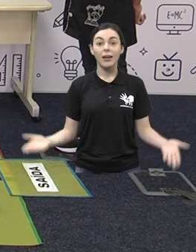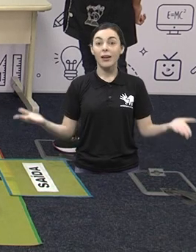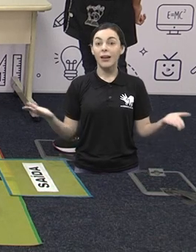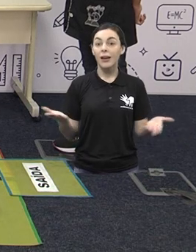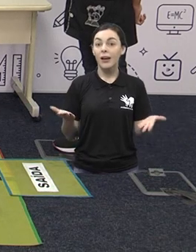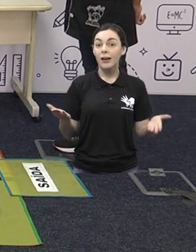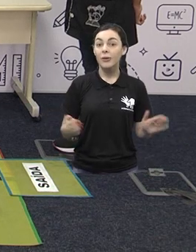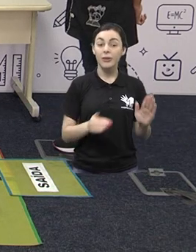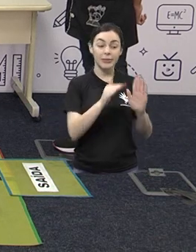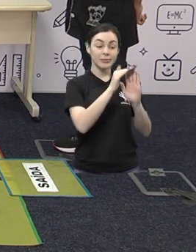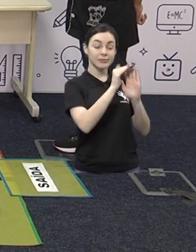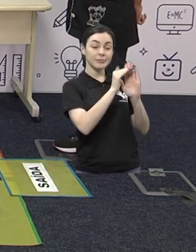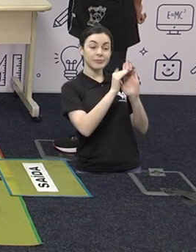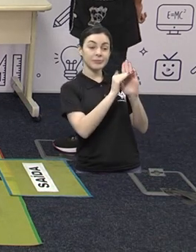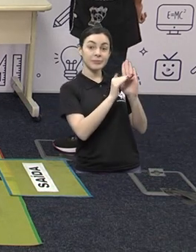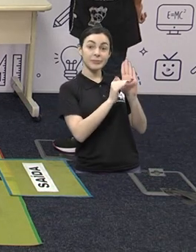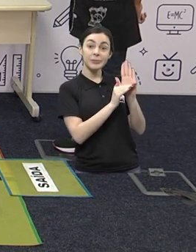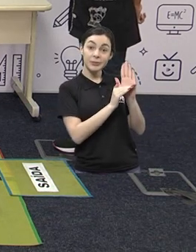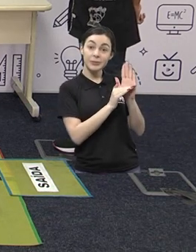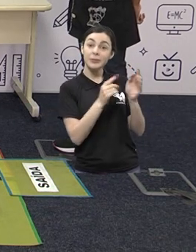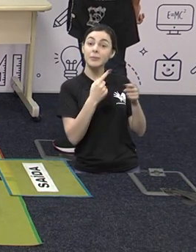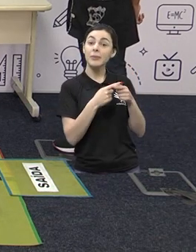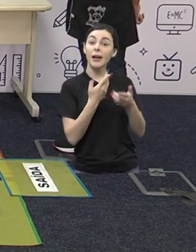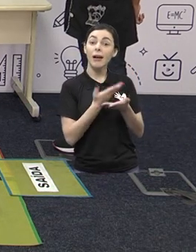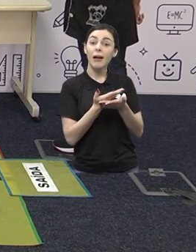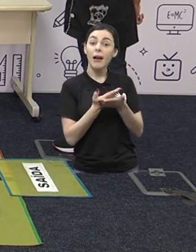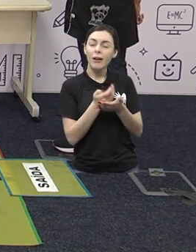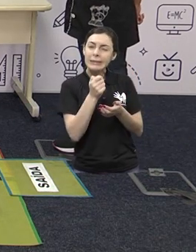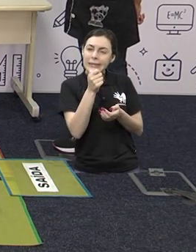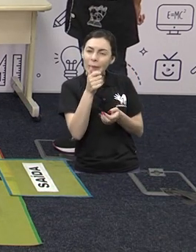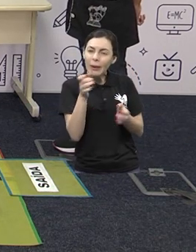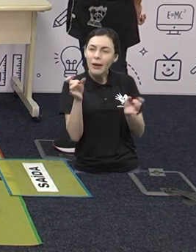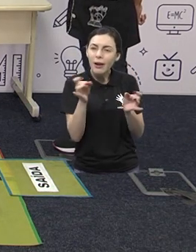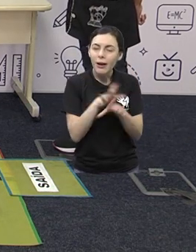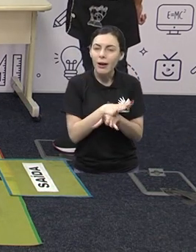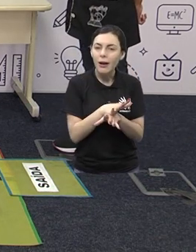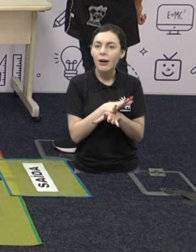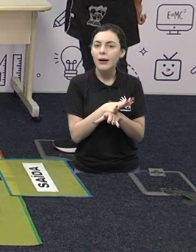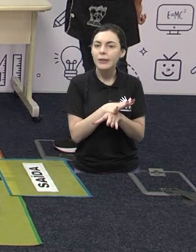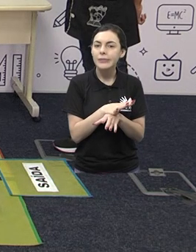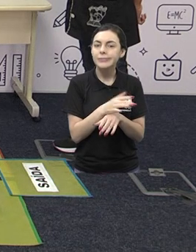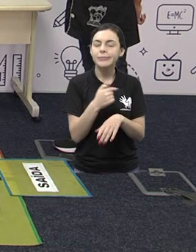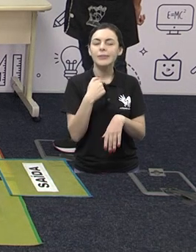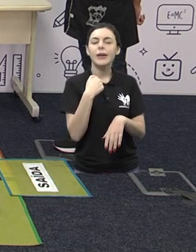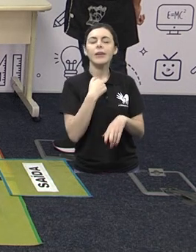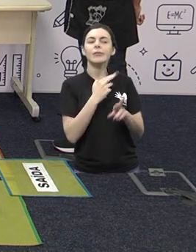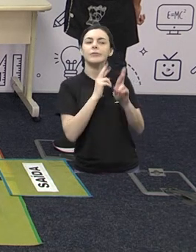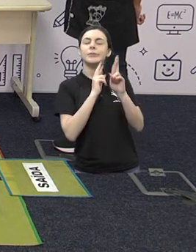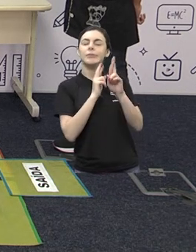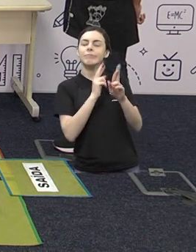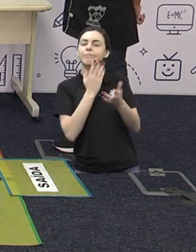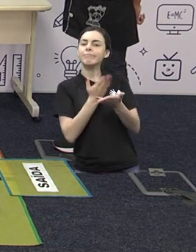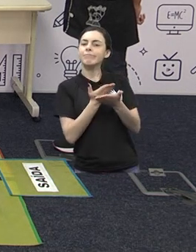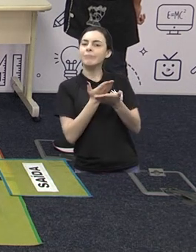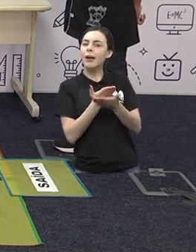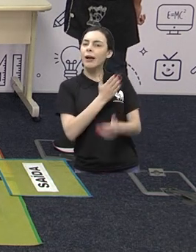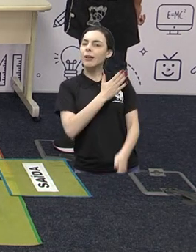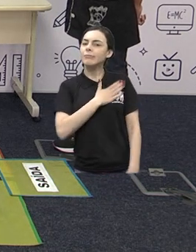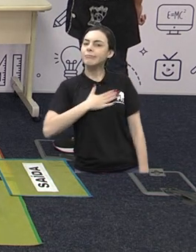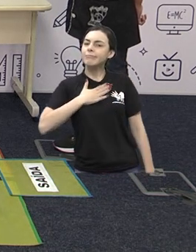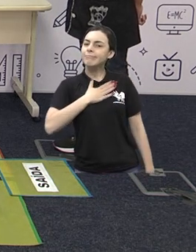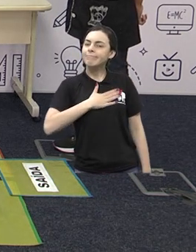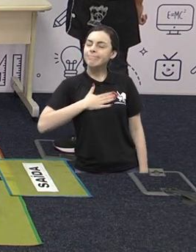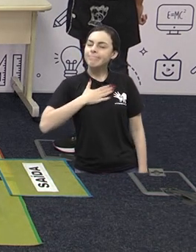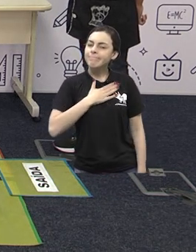Crianças, nós vamos agora para a nossa rotina. Porque a nossa aula está chegando ao fim. Eu espero, professora Lu, que eles